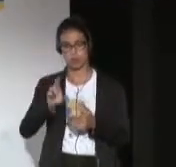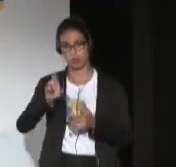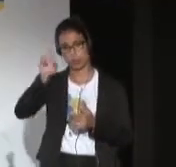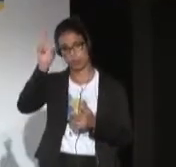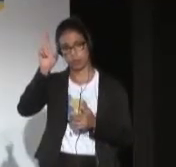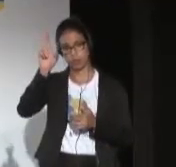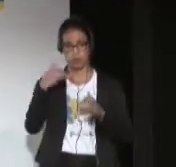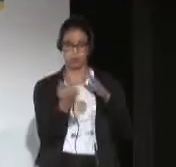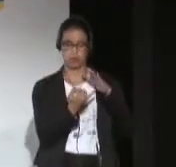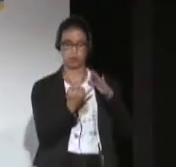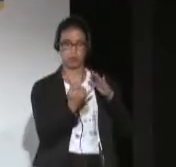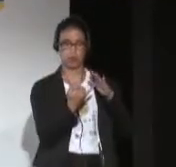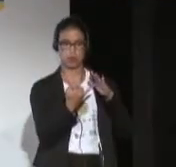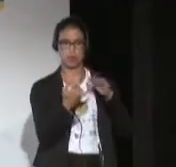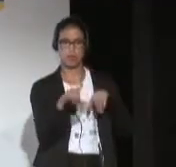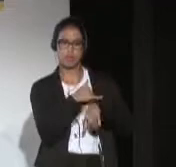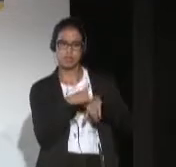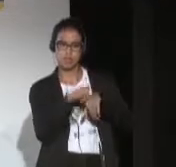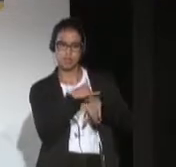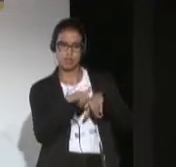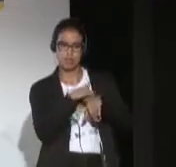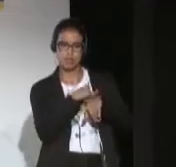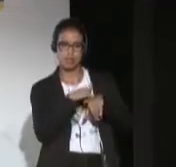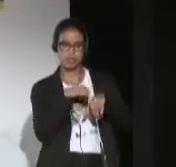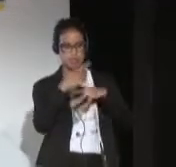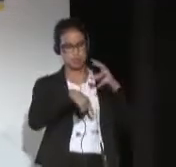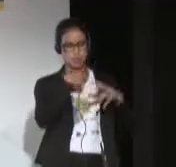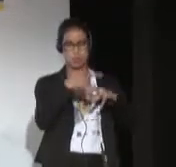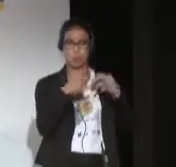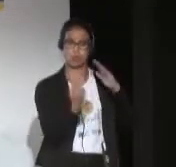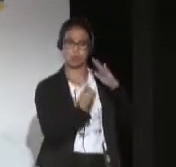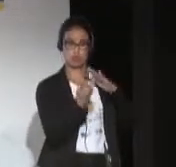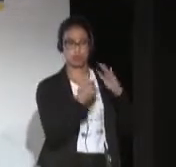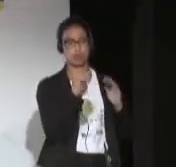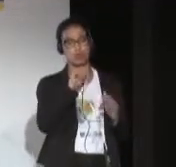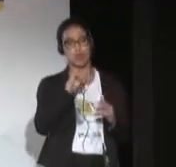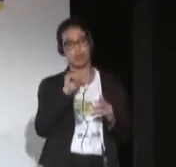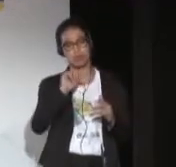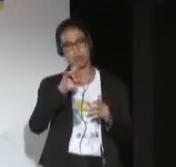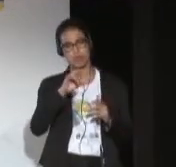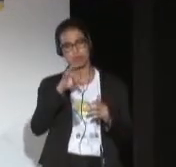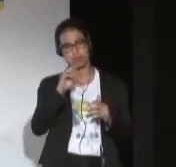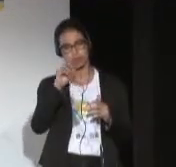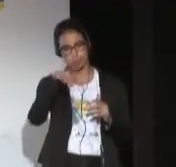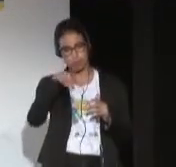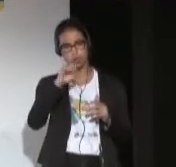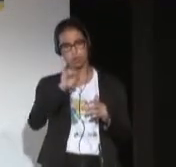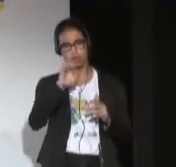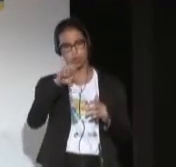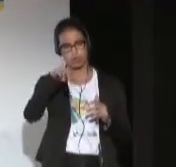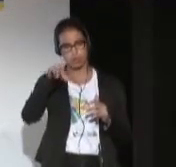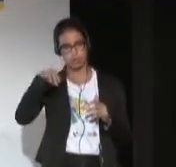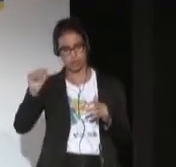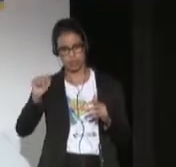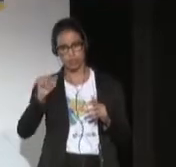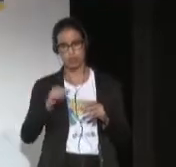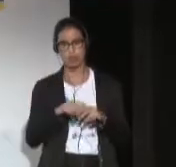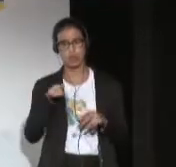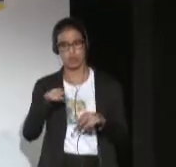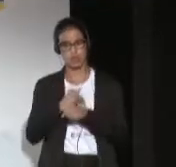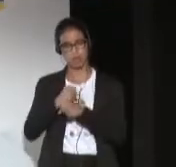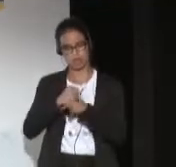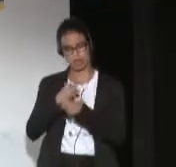pelas estratégias internacionais da organização e membro efetivo do Todos pela Educação. Com mais de